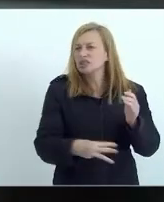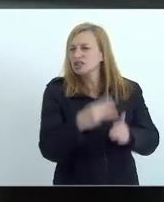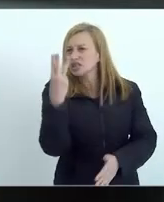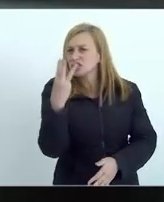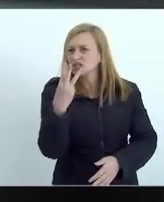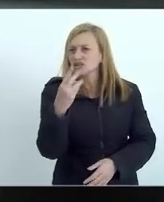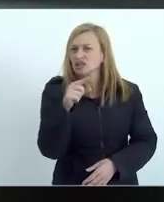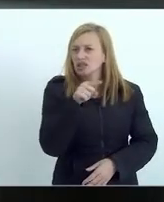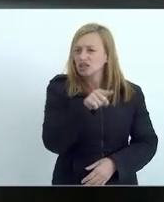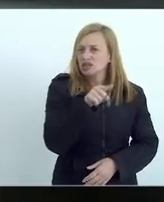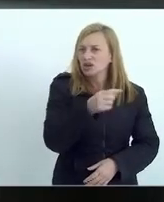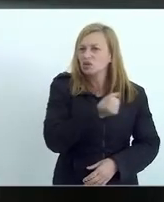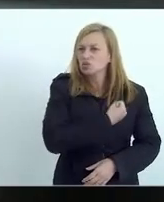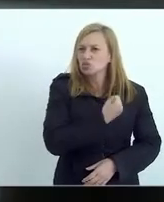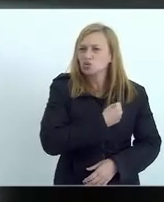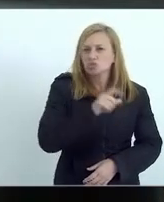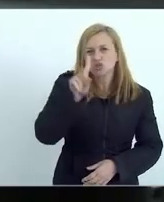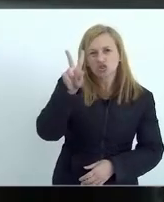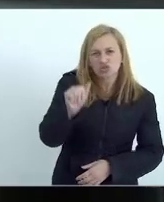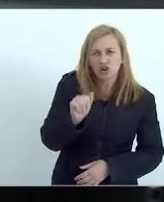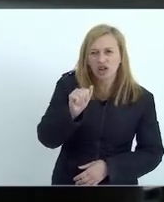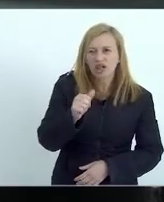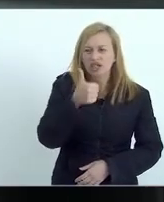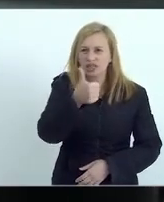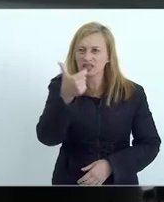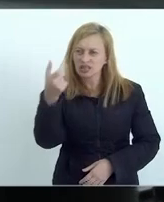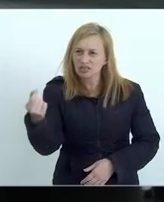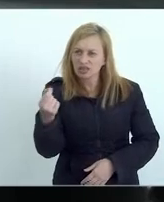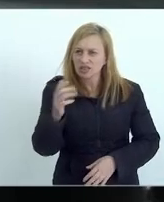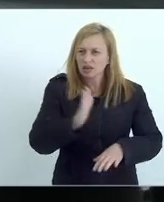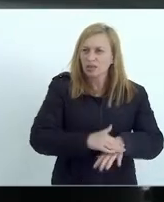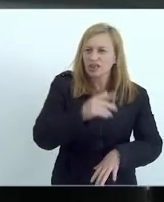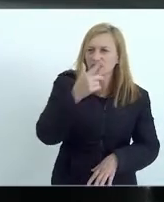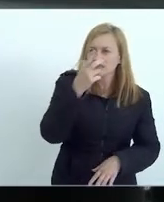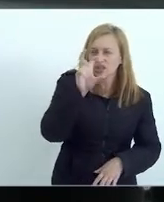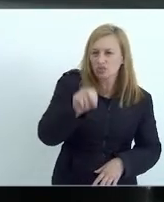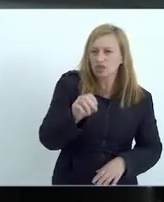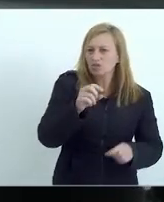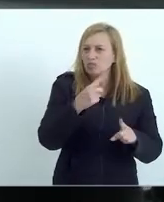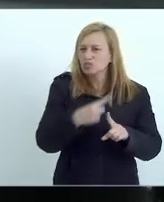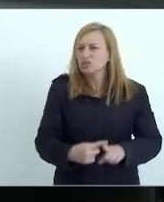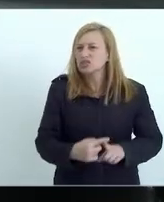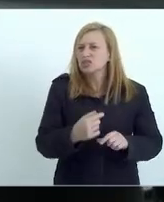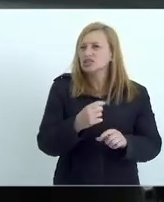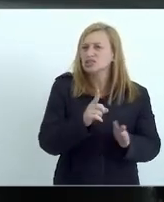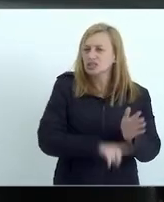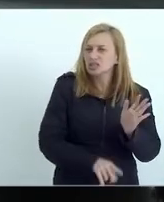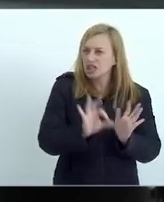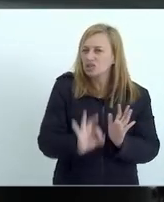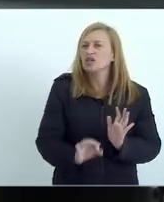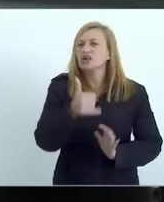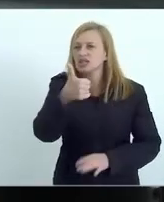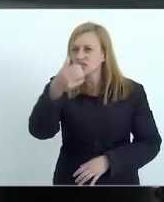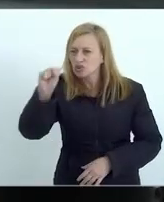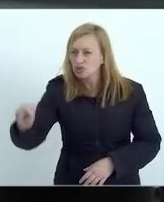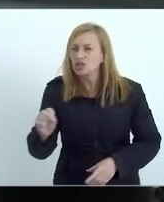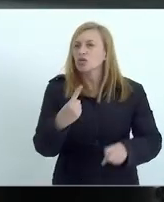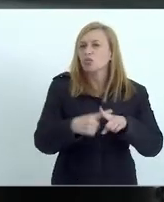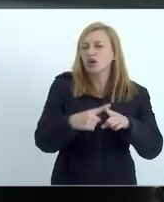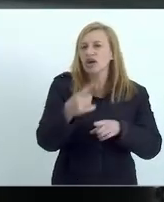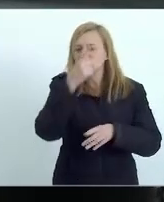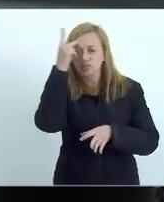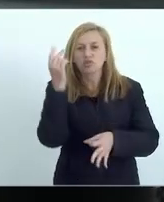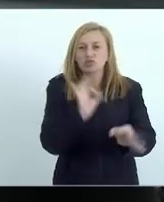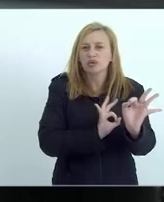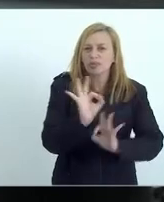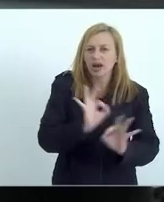três vezes essa aqui é o número de vagas 120 mais cinquenta por cento 180 por quê Porque as pessoas se